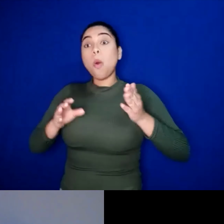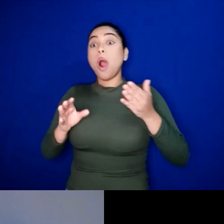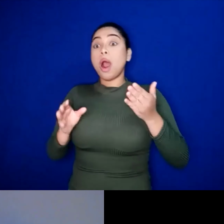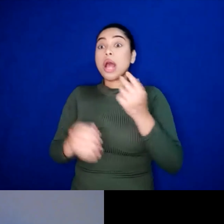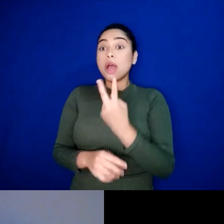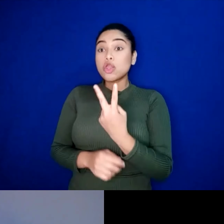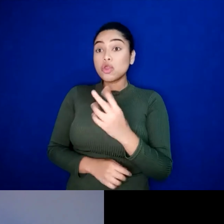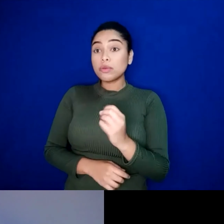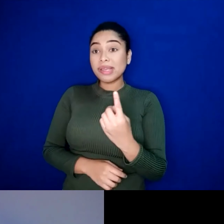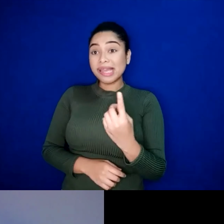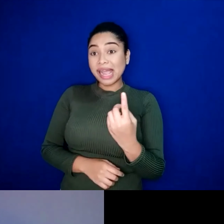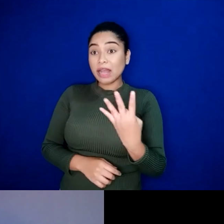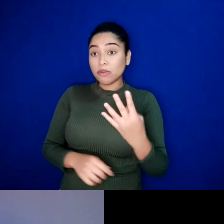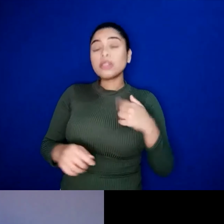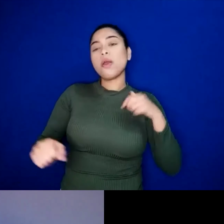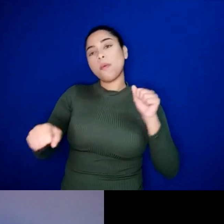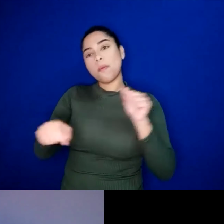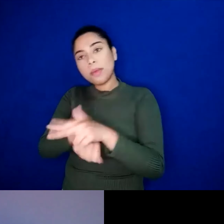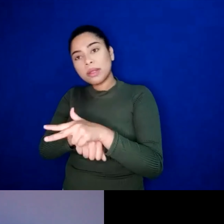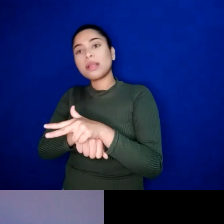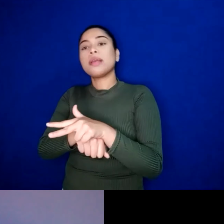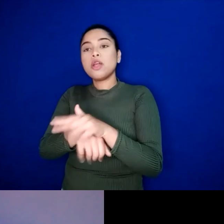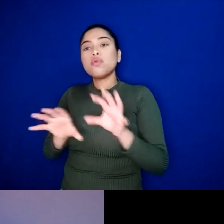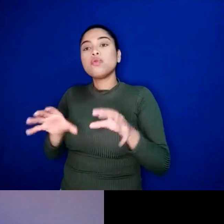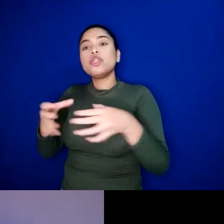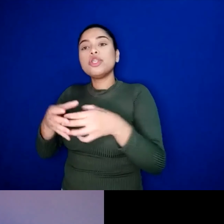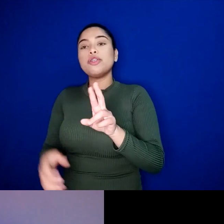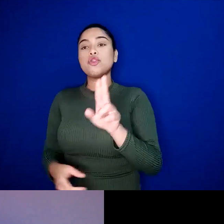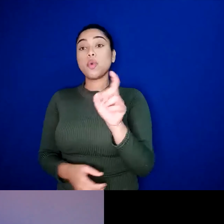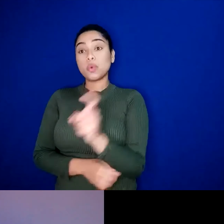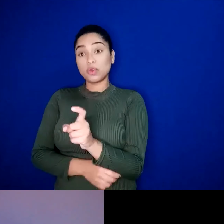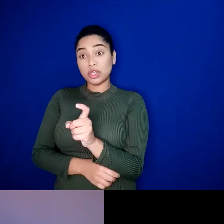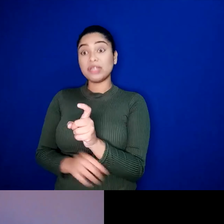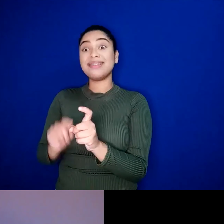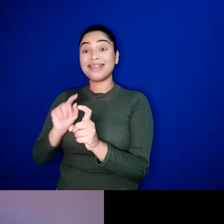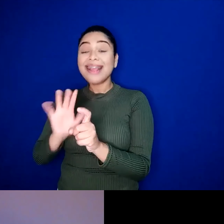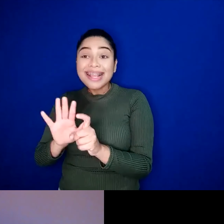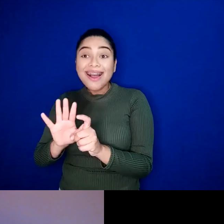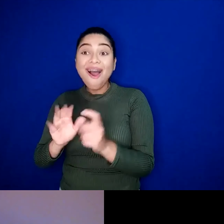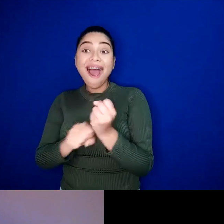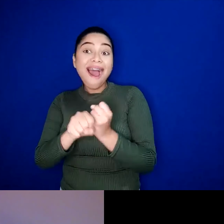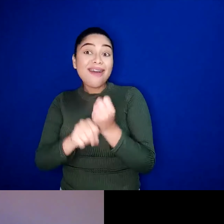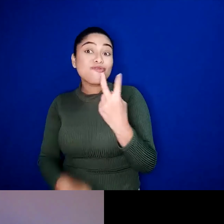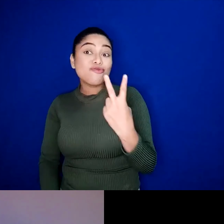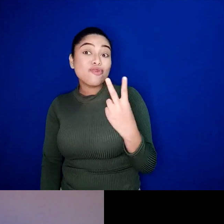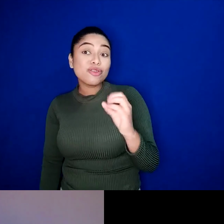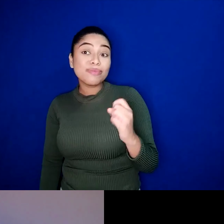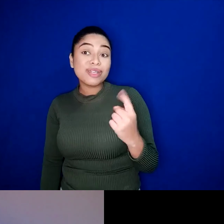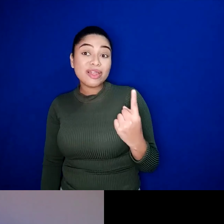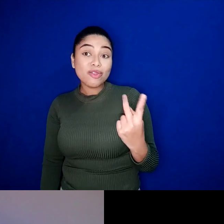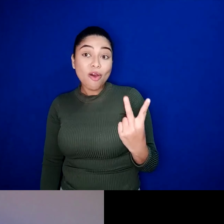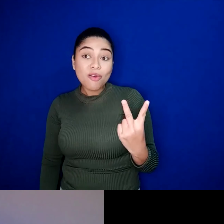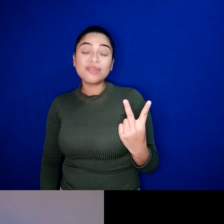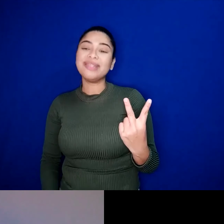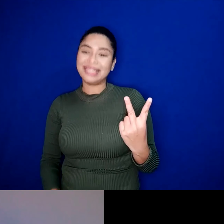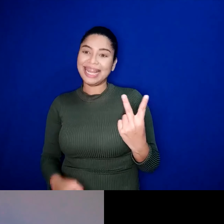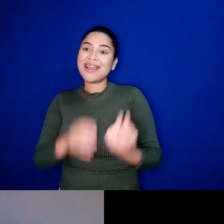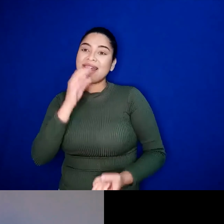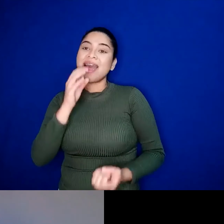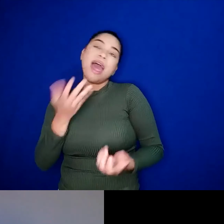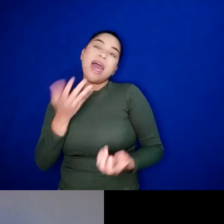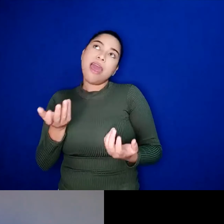time de um X Voltando às origens do Design nesse meio tem 2012 o Itaúna São o site o novo site